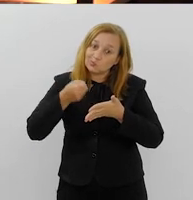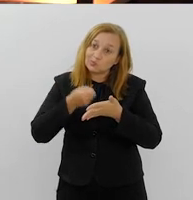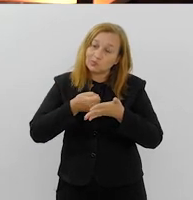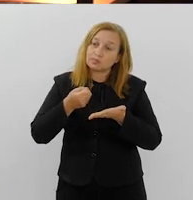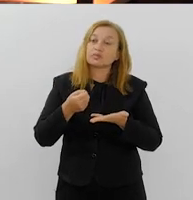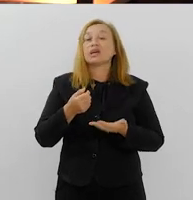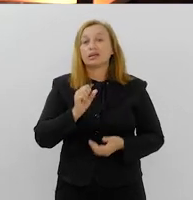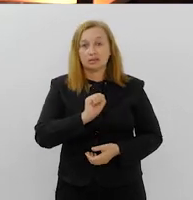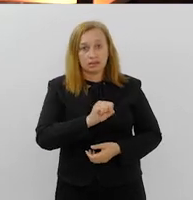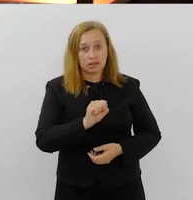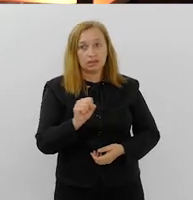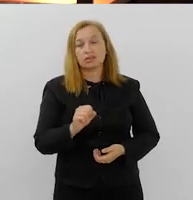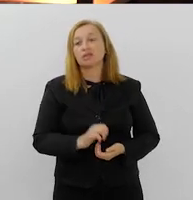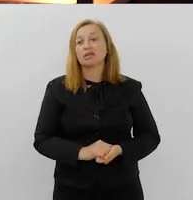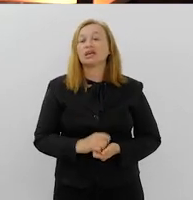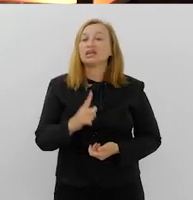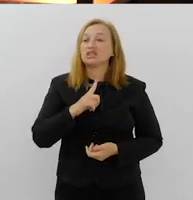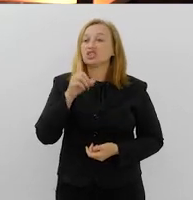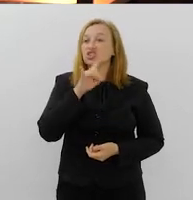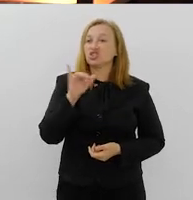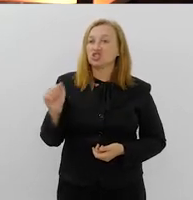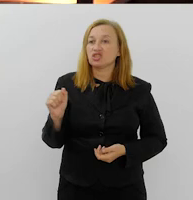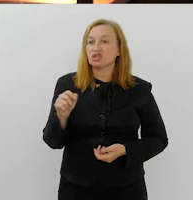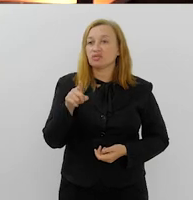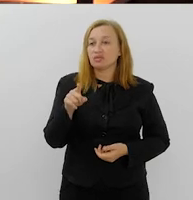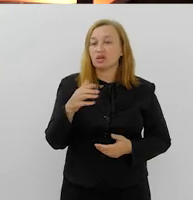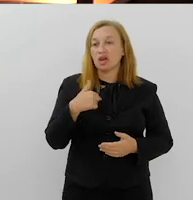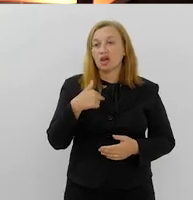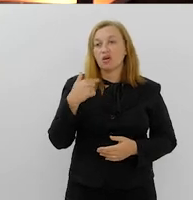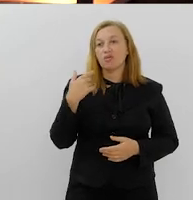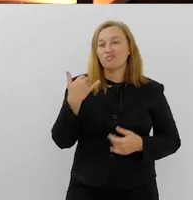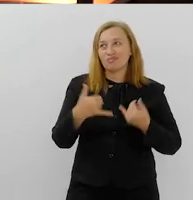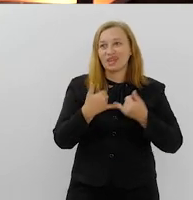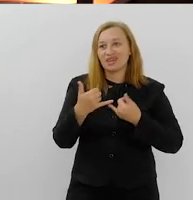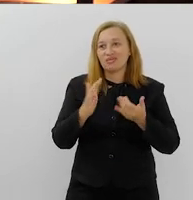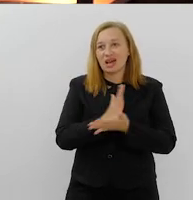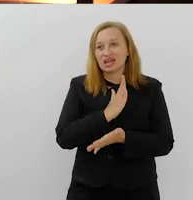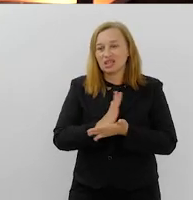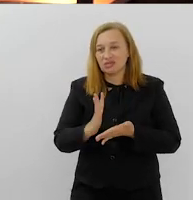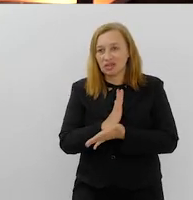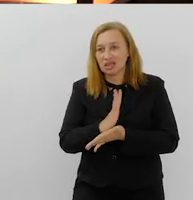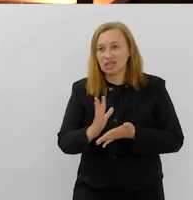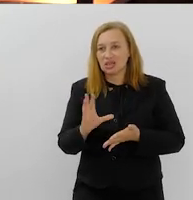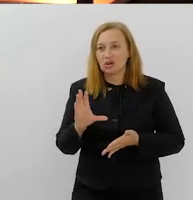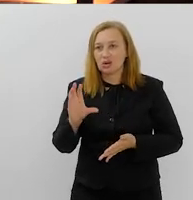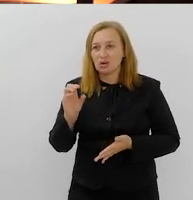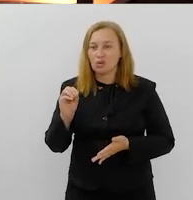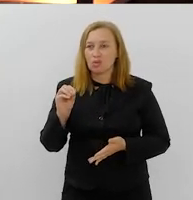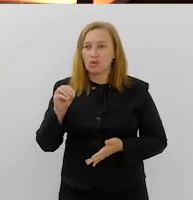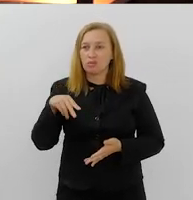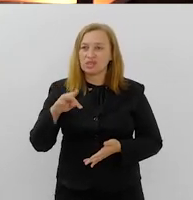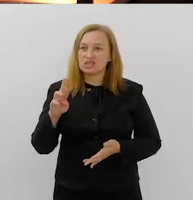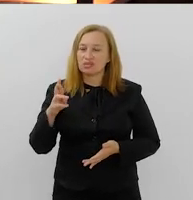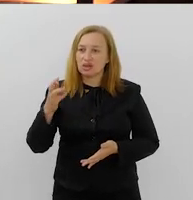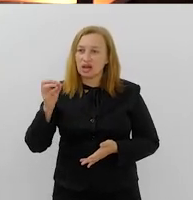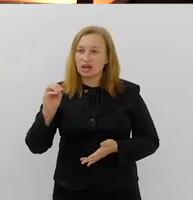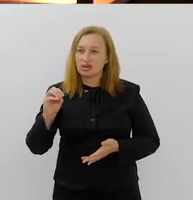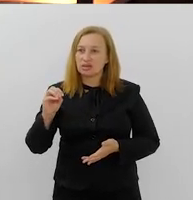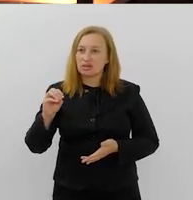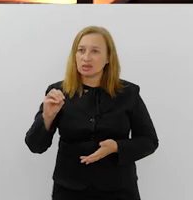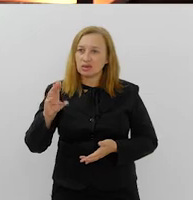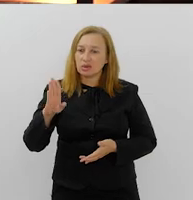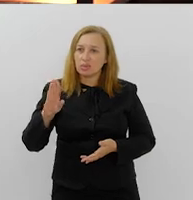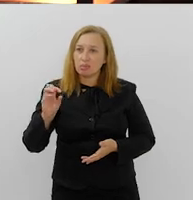rígida, né? Bastante. Tinha dias de você, na minha época, eu brinco que o comissariado de bordo, né,